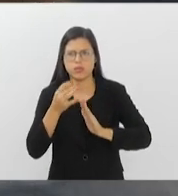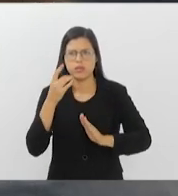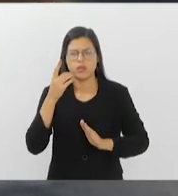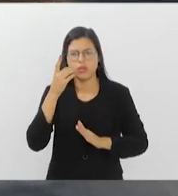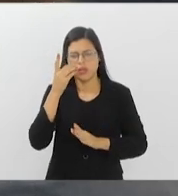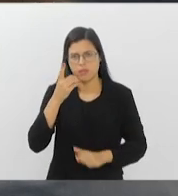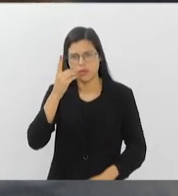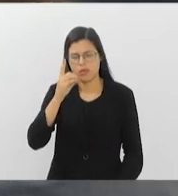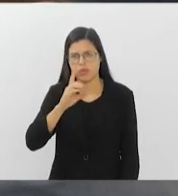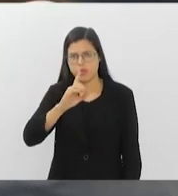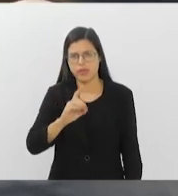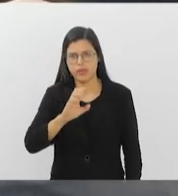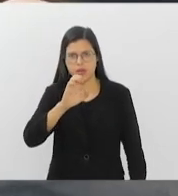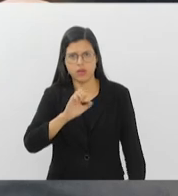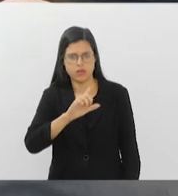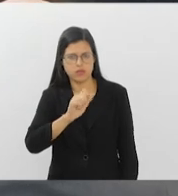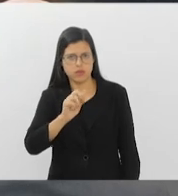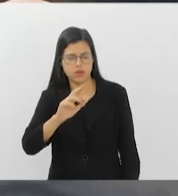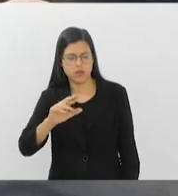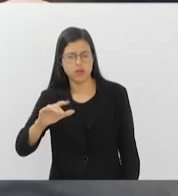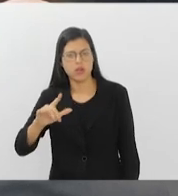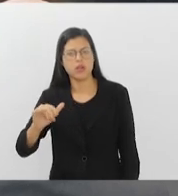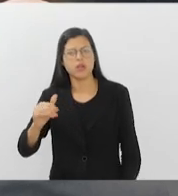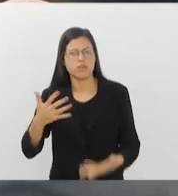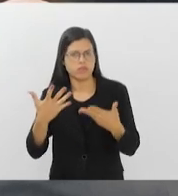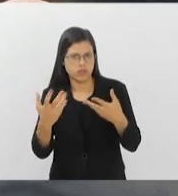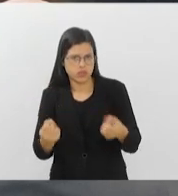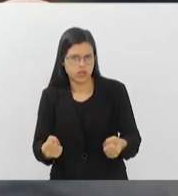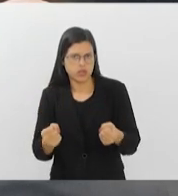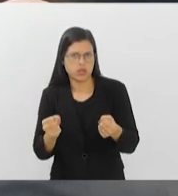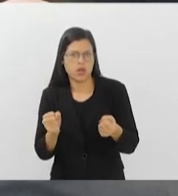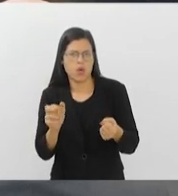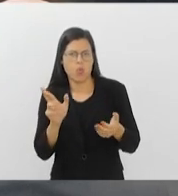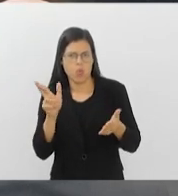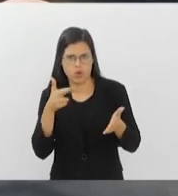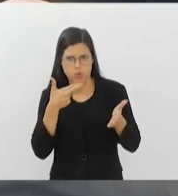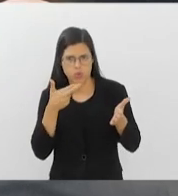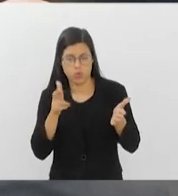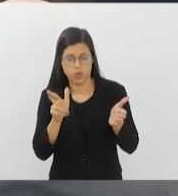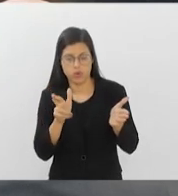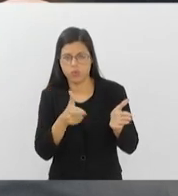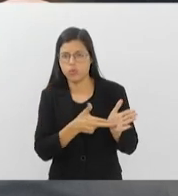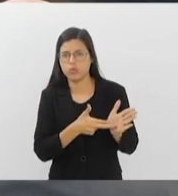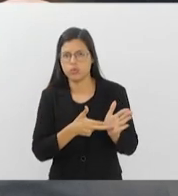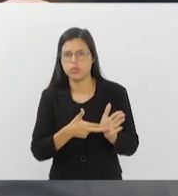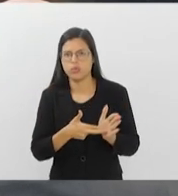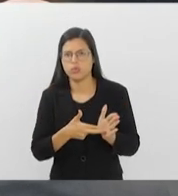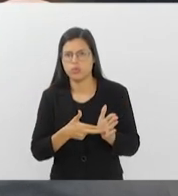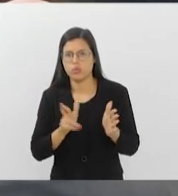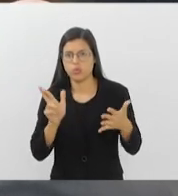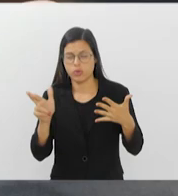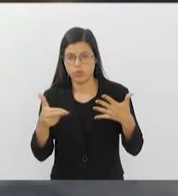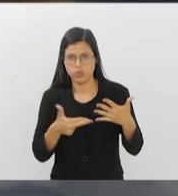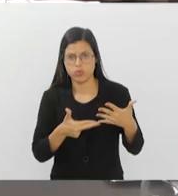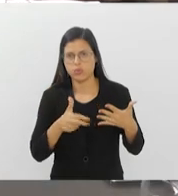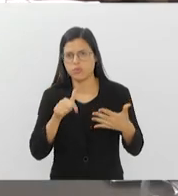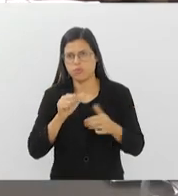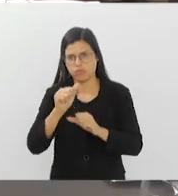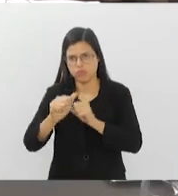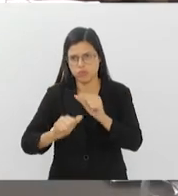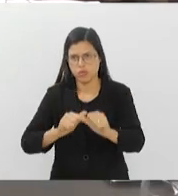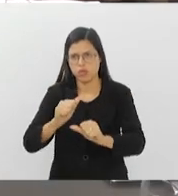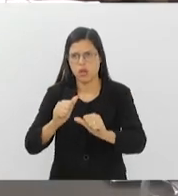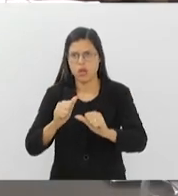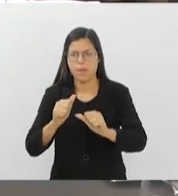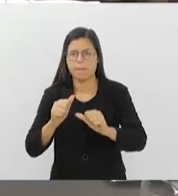recurso do nobre deputado Carlinhos BNH. O projeto de lei dele é muito bom. Vou mudar o parecer para constitucionalidade. Depois a gente